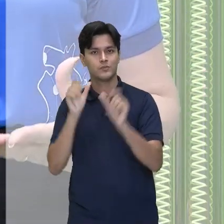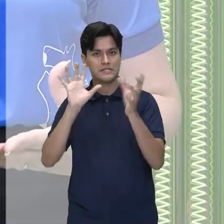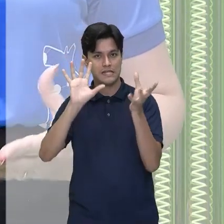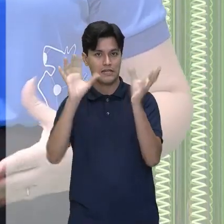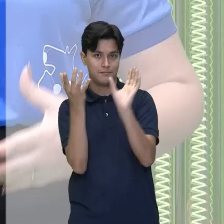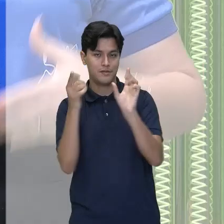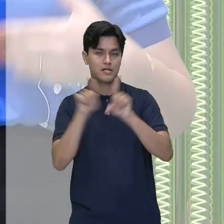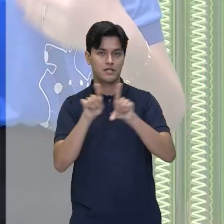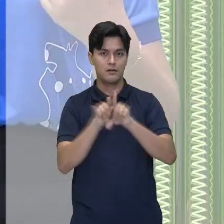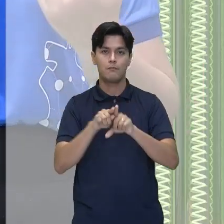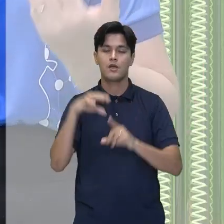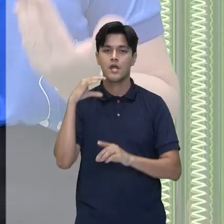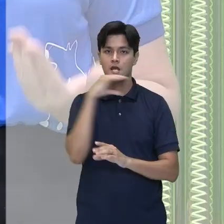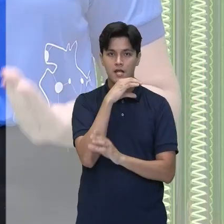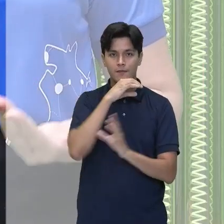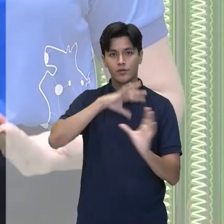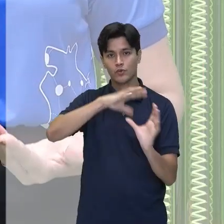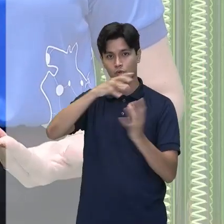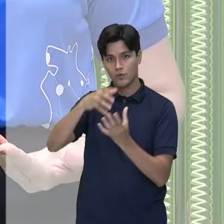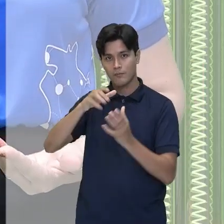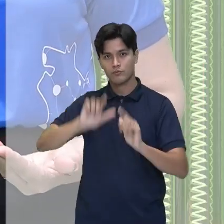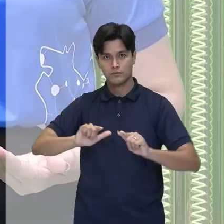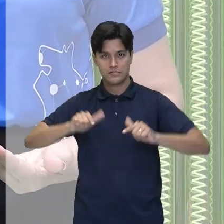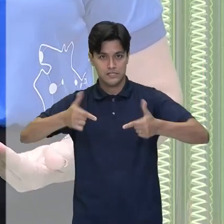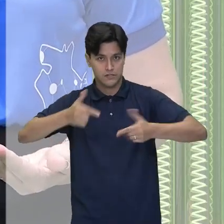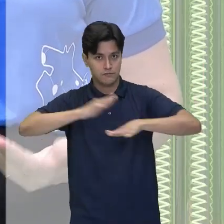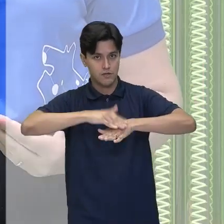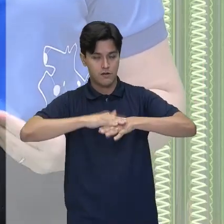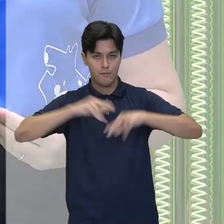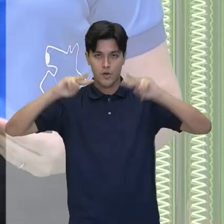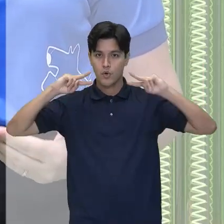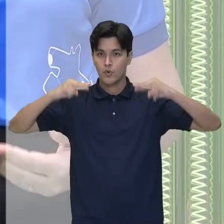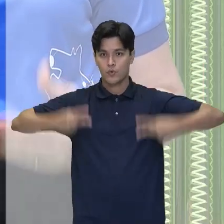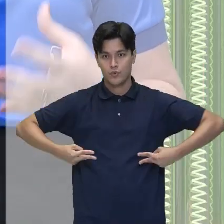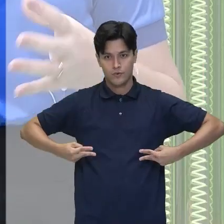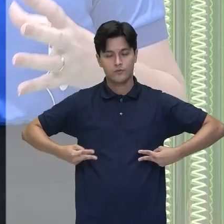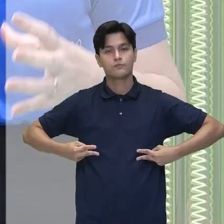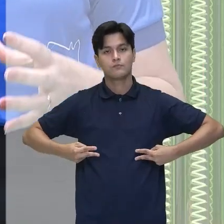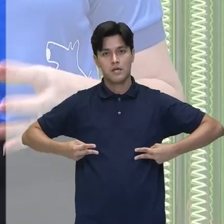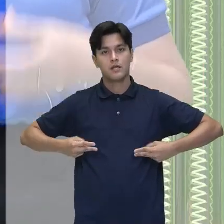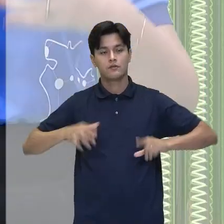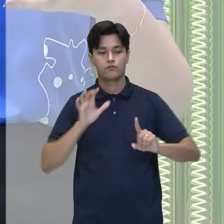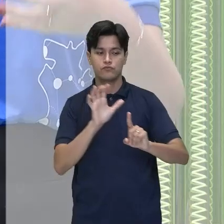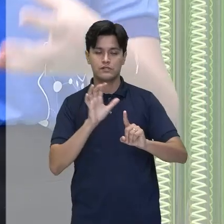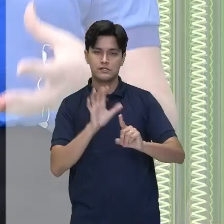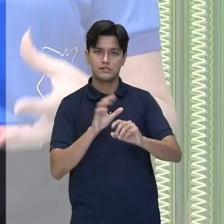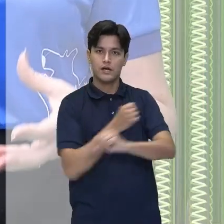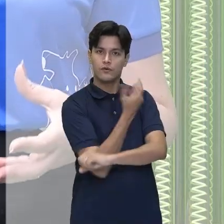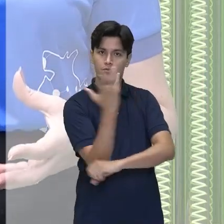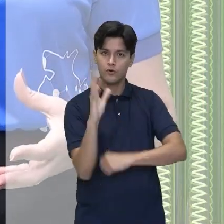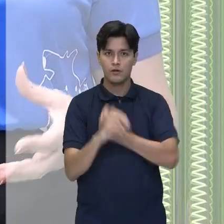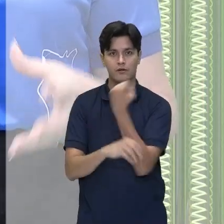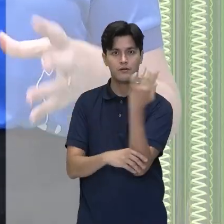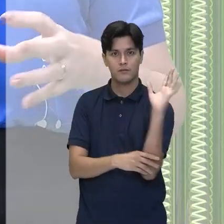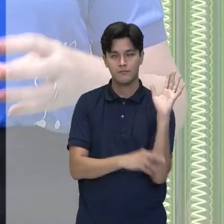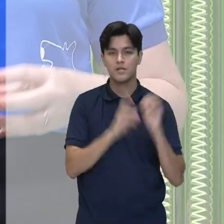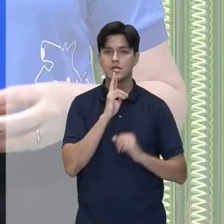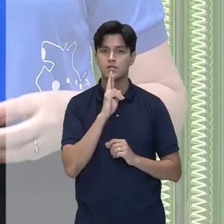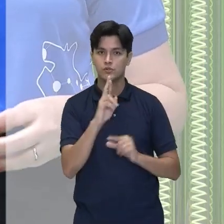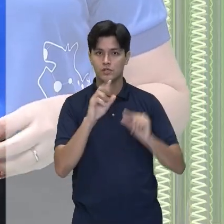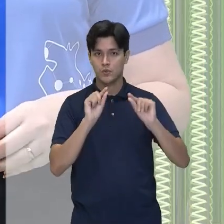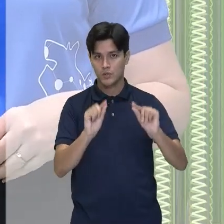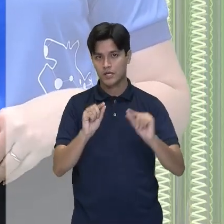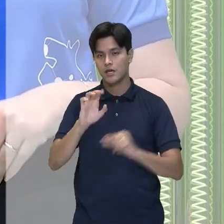aquecimento global, as ações humanas, né, que nós temos causado aí no meio ambiente, elas têm intensificado o El Niño e